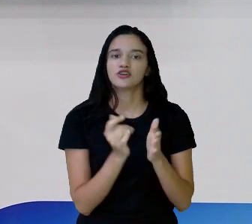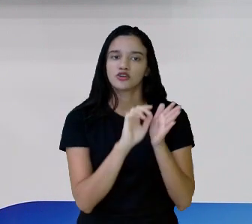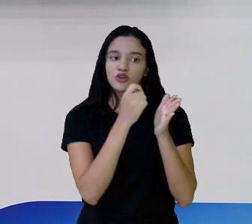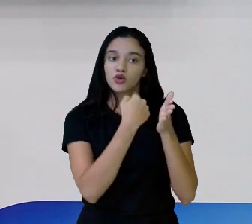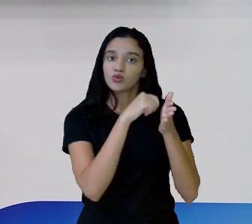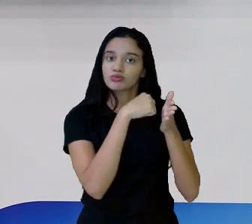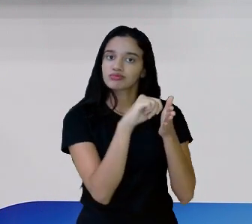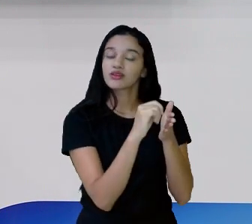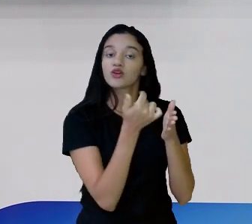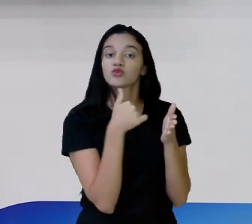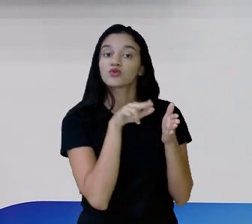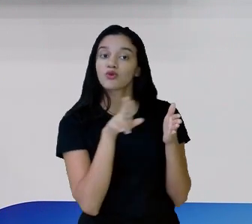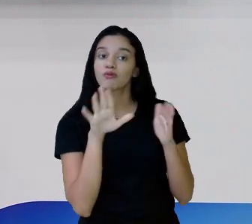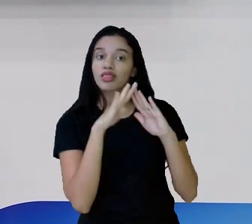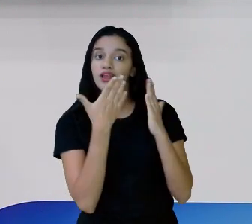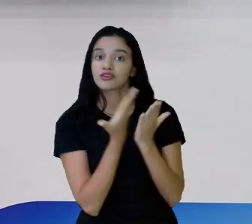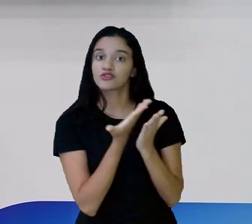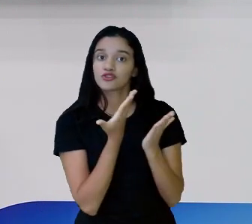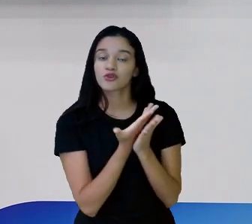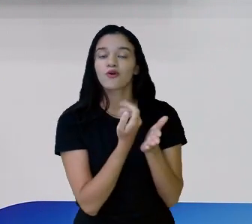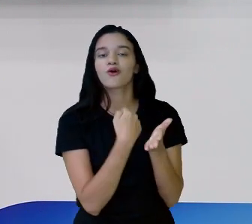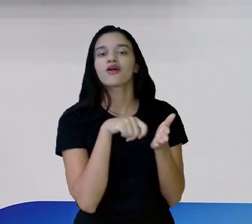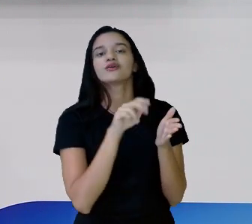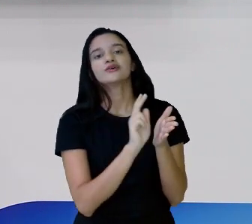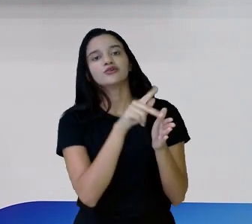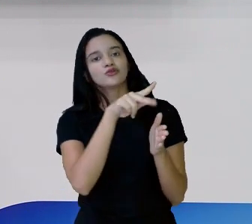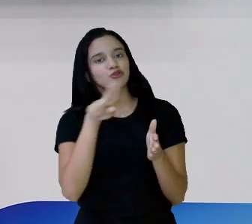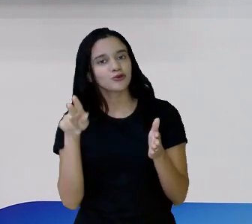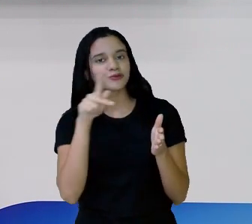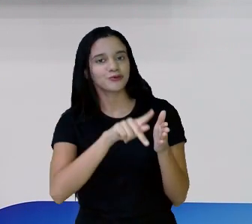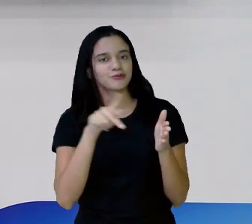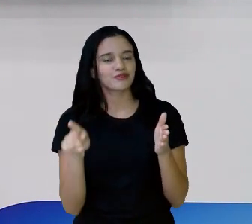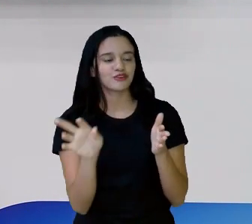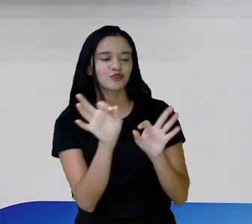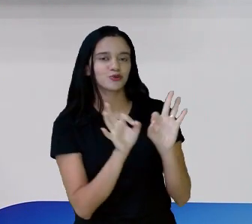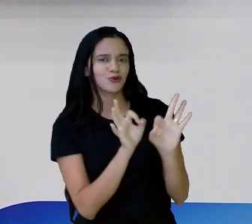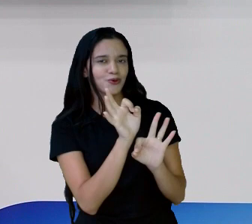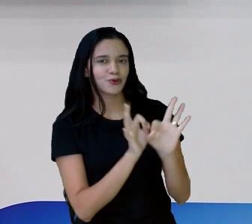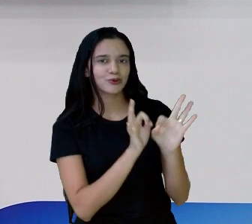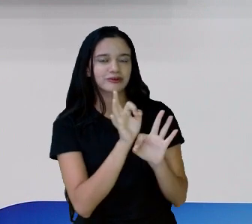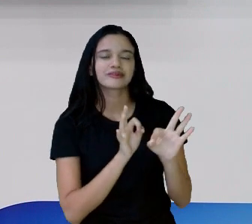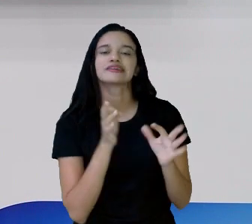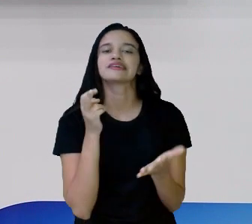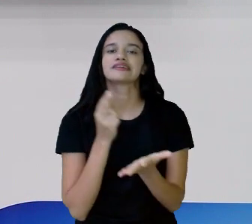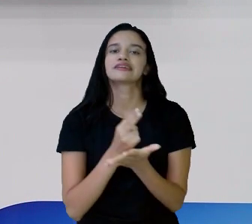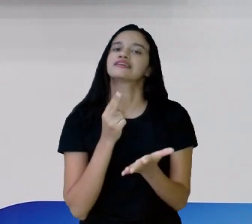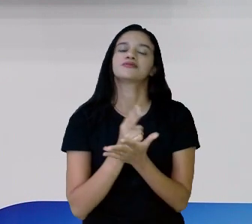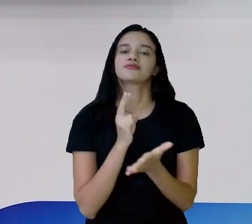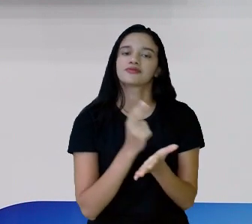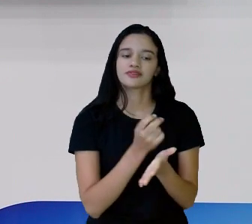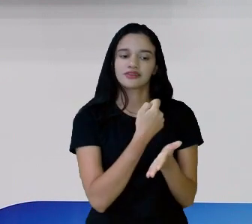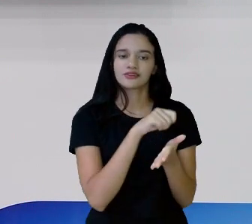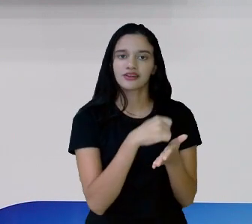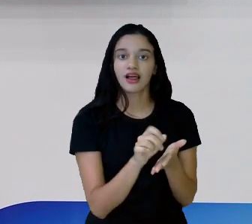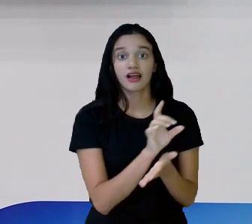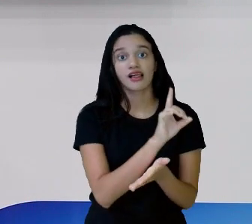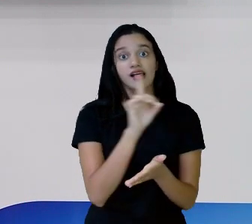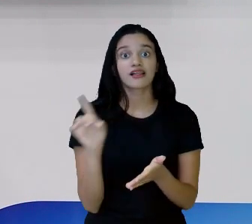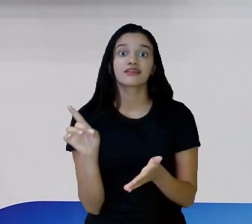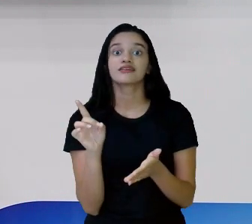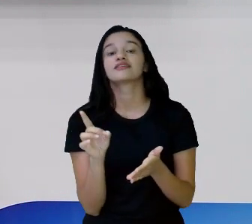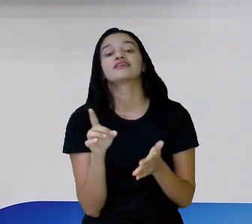o nome da escola, a data, seu nome, professor, para deixar tudo organizado. Sempre que você vai escrever a data, você